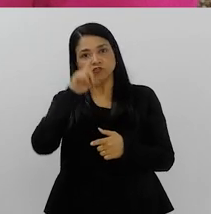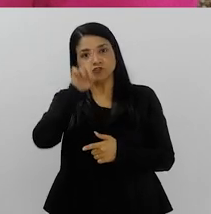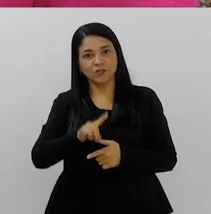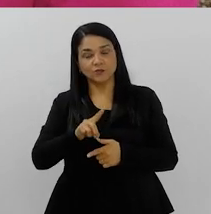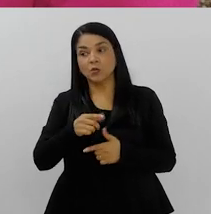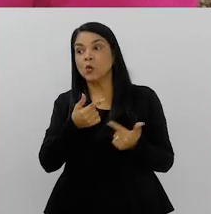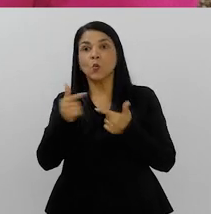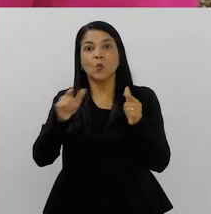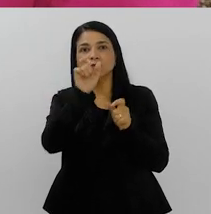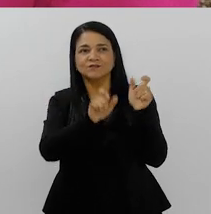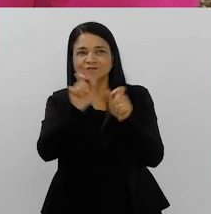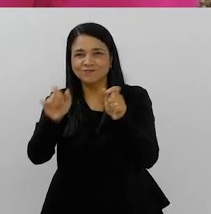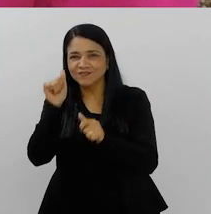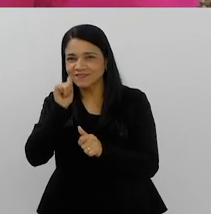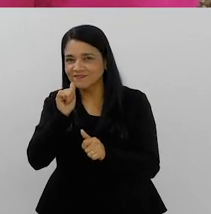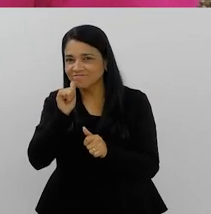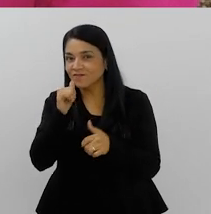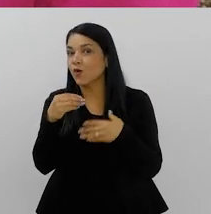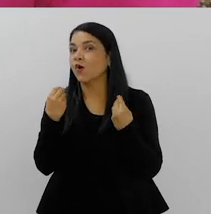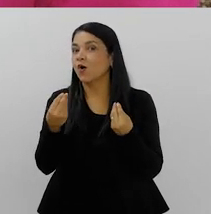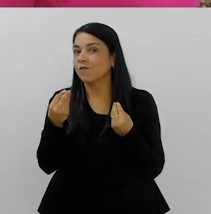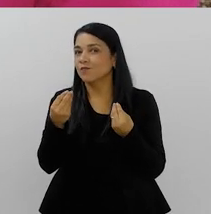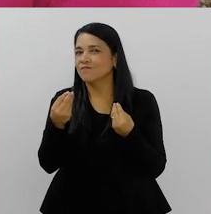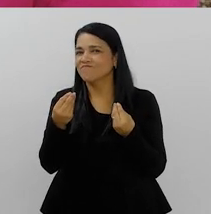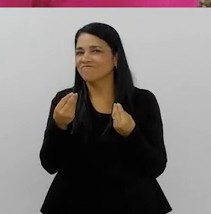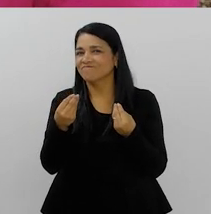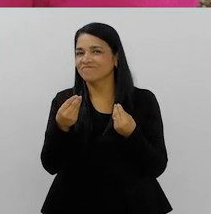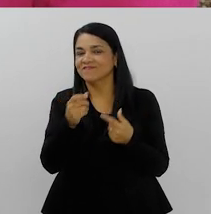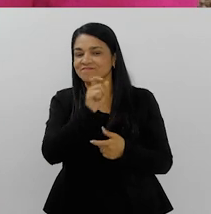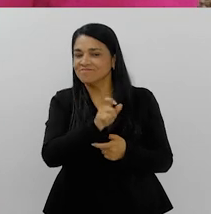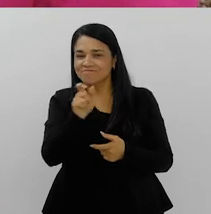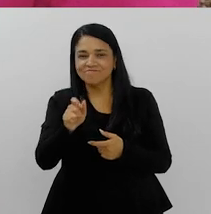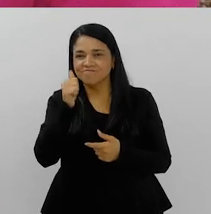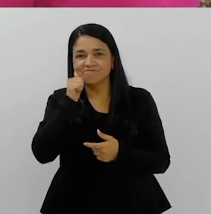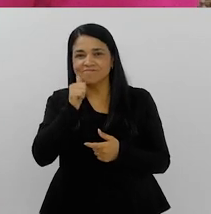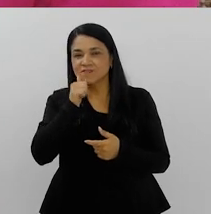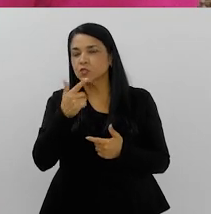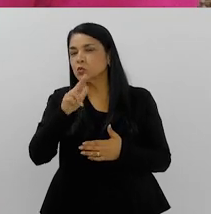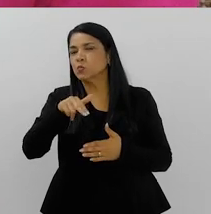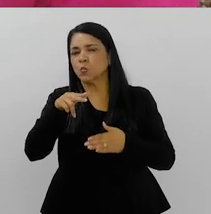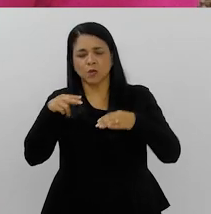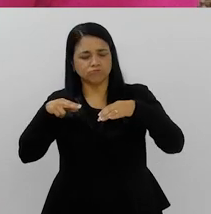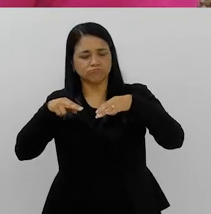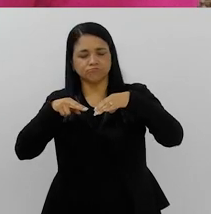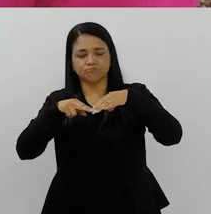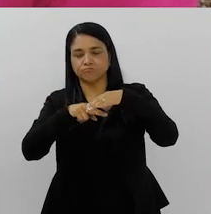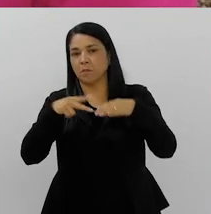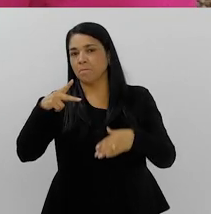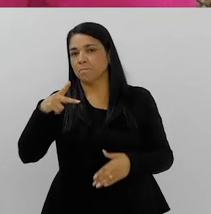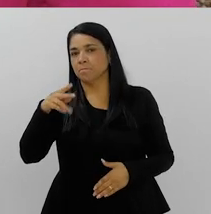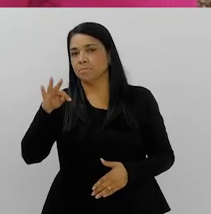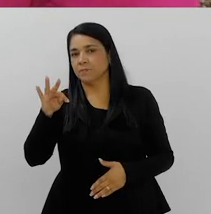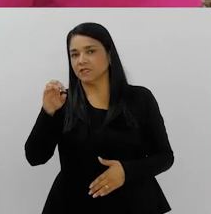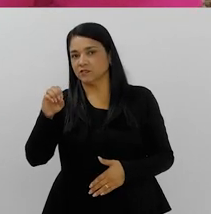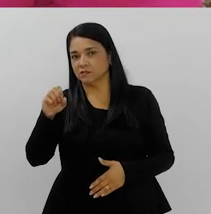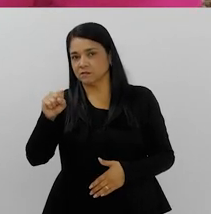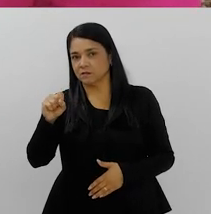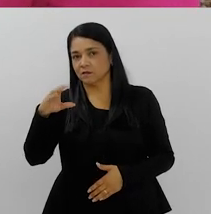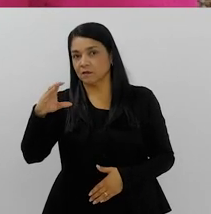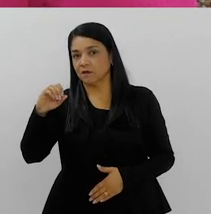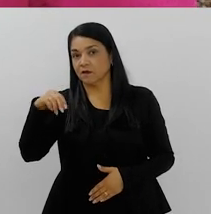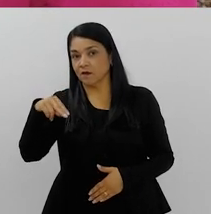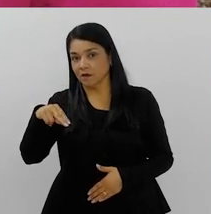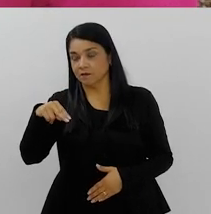as outras eu hoje tenho pacientes que nunca passaram por um petscan